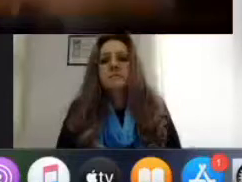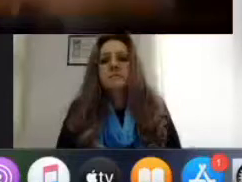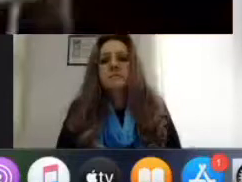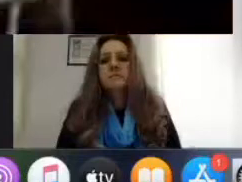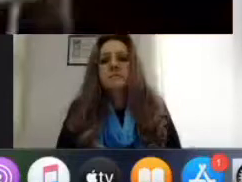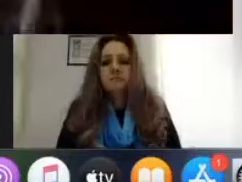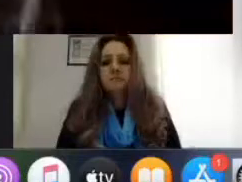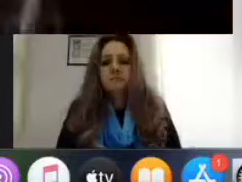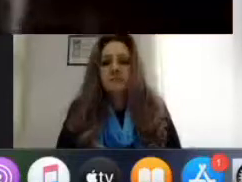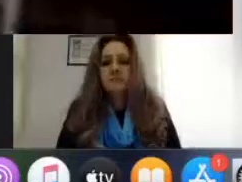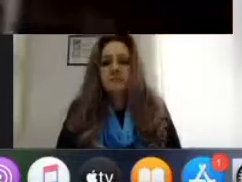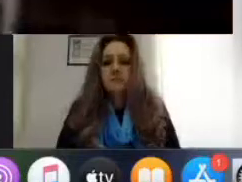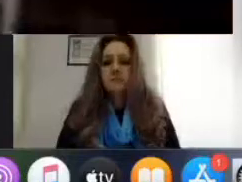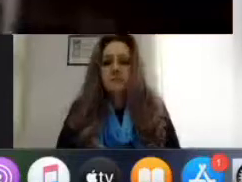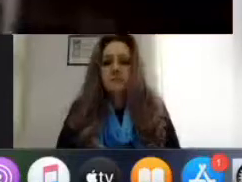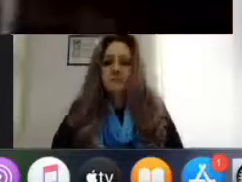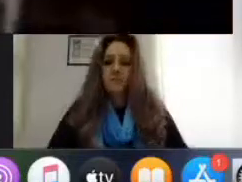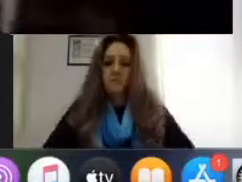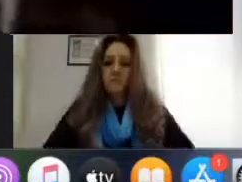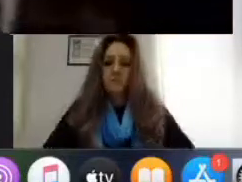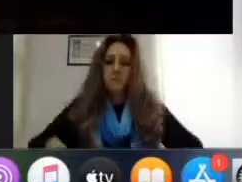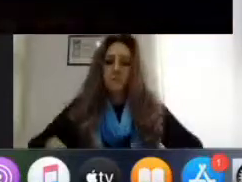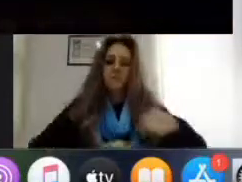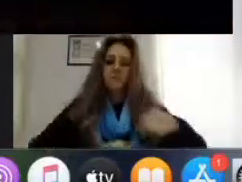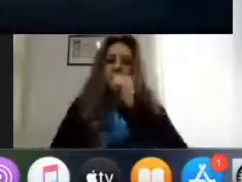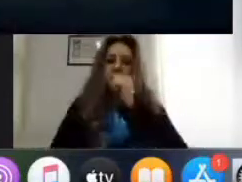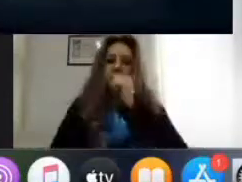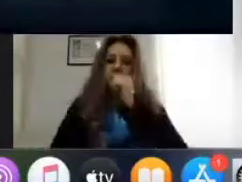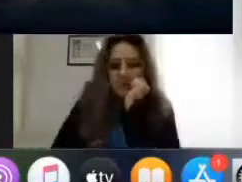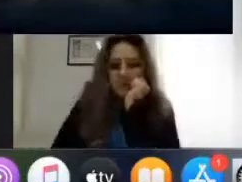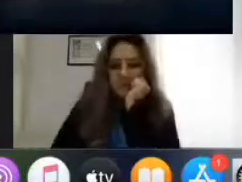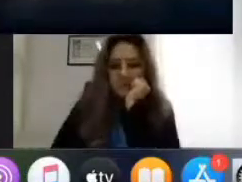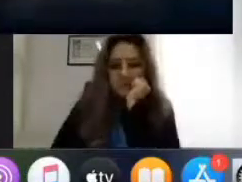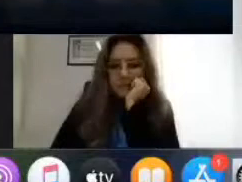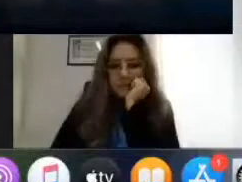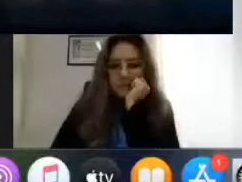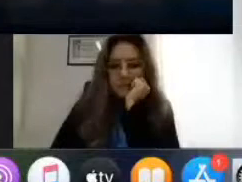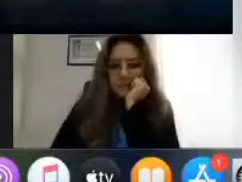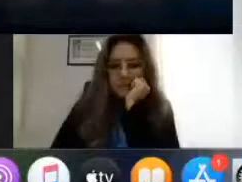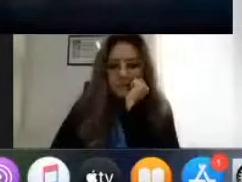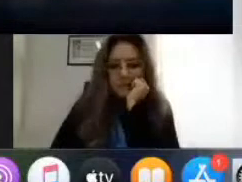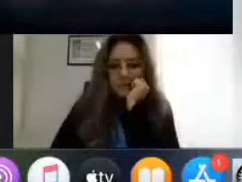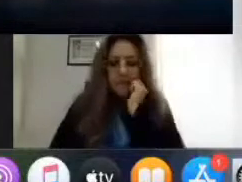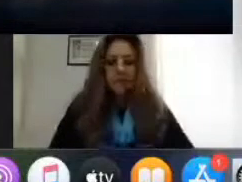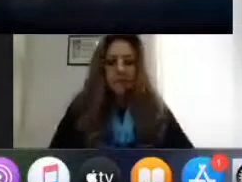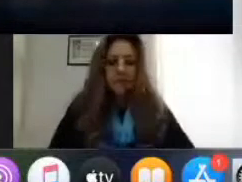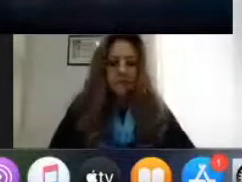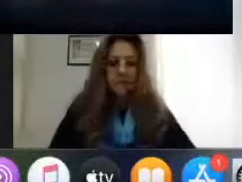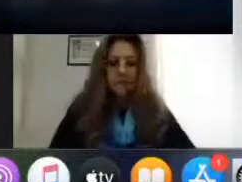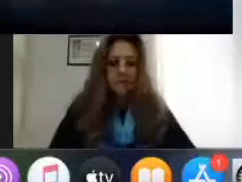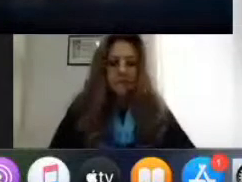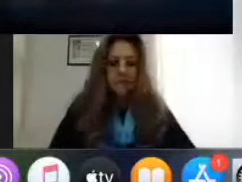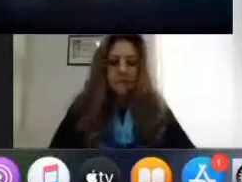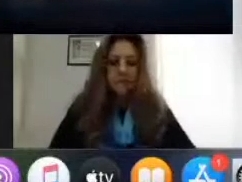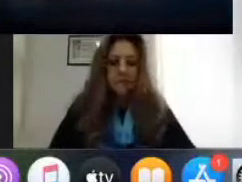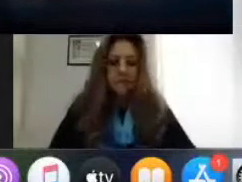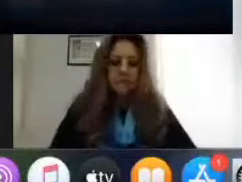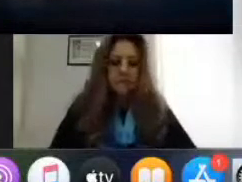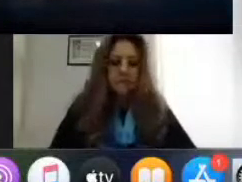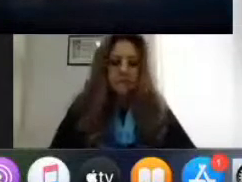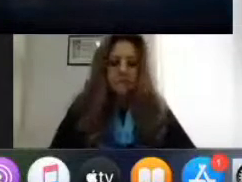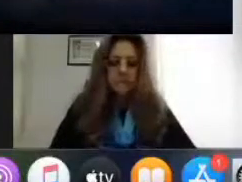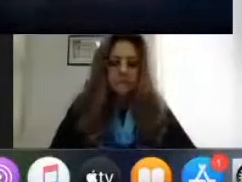E, portanto, há uma dimensão de uma complexidade diversa da complexidade sistêmica, porque